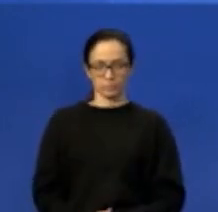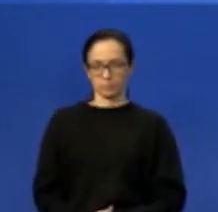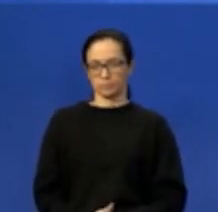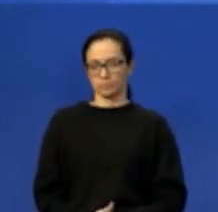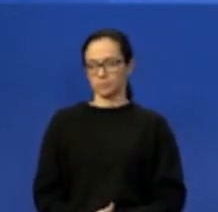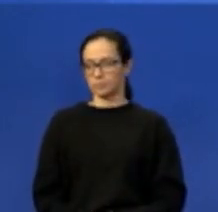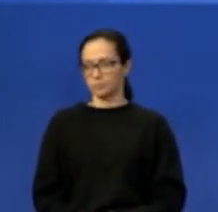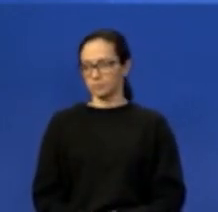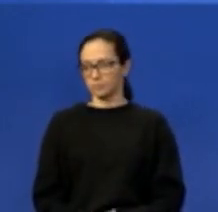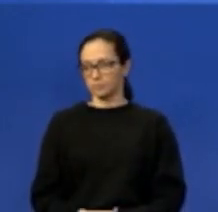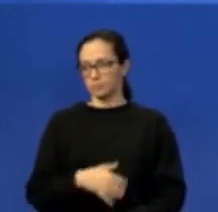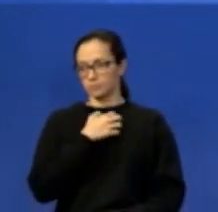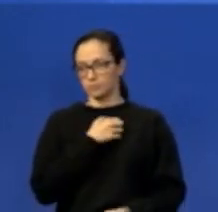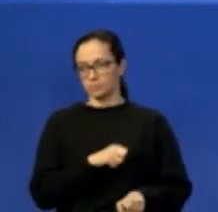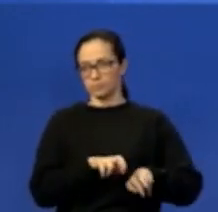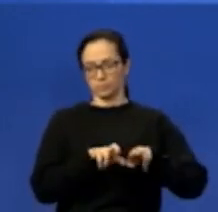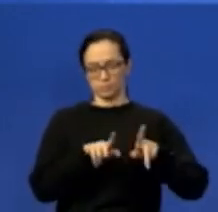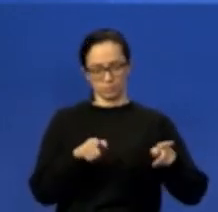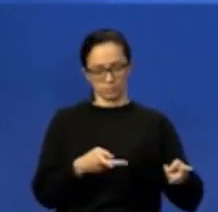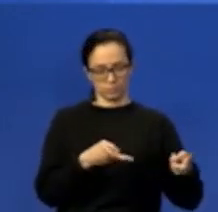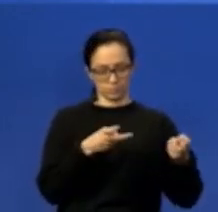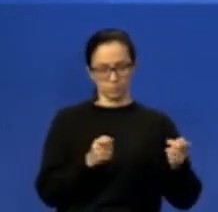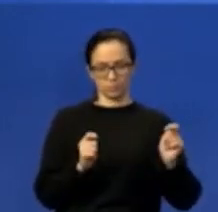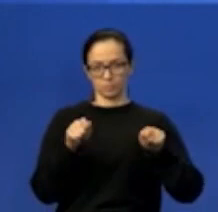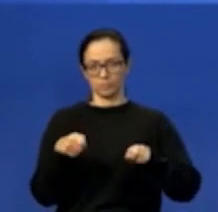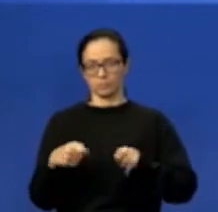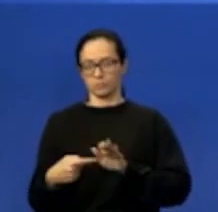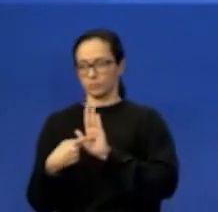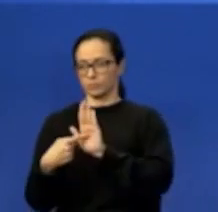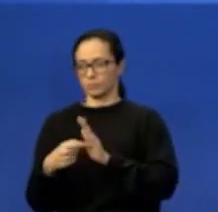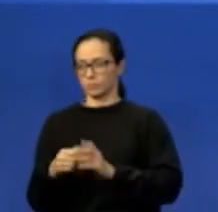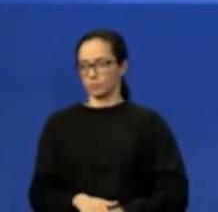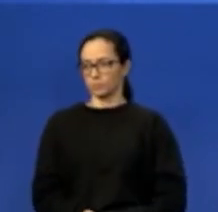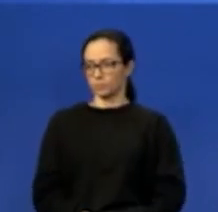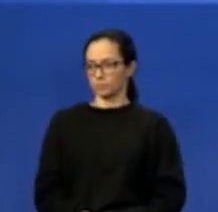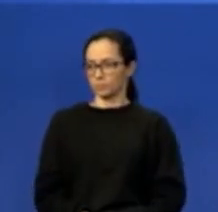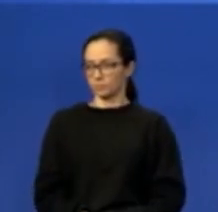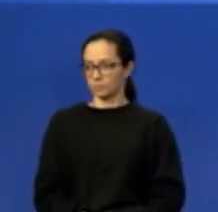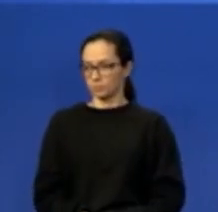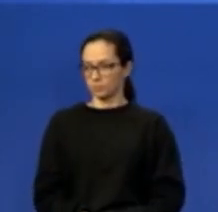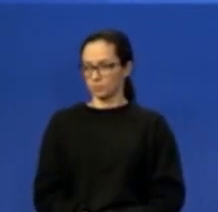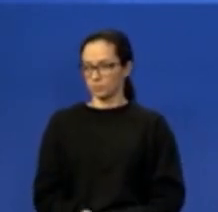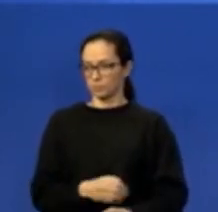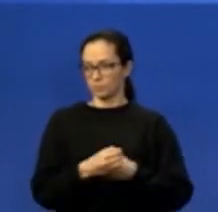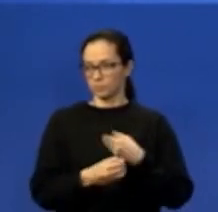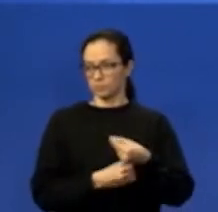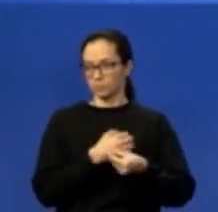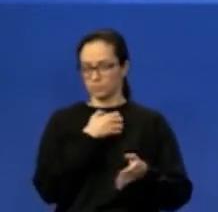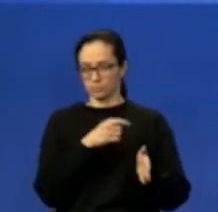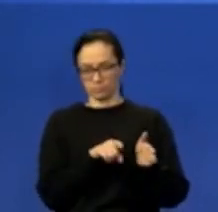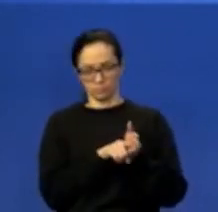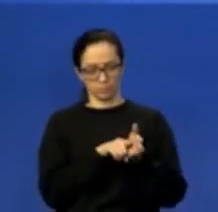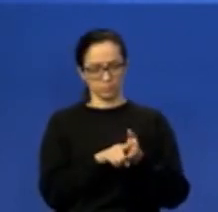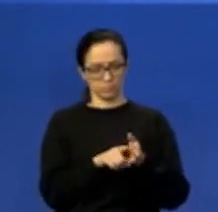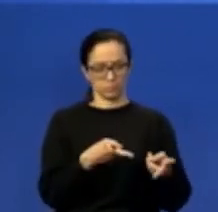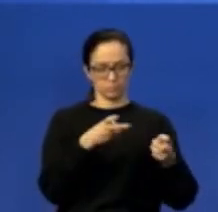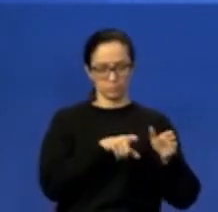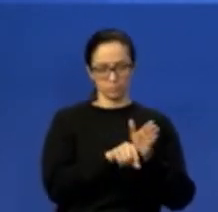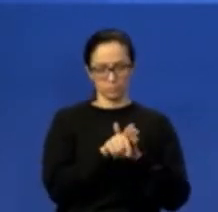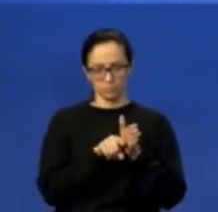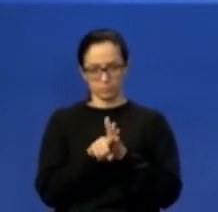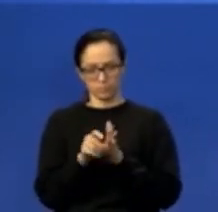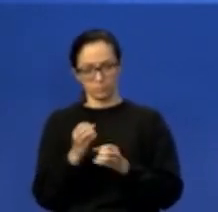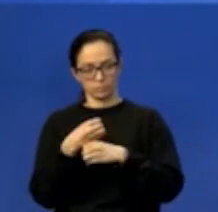urina que eu vou apresentar para vocês e isso diz respeito ao tipo de coleta realmente da amostra que deve